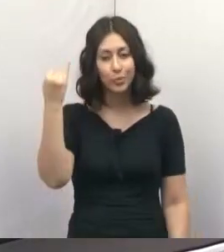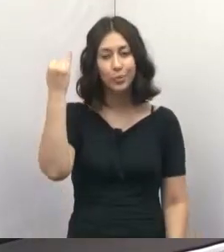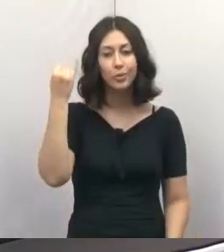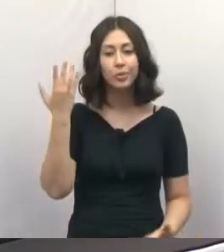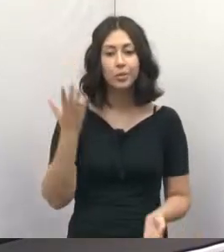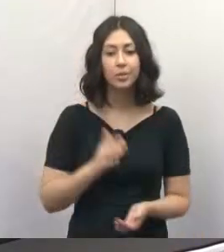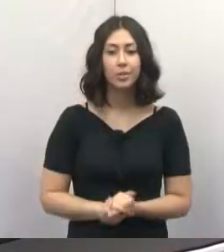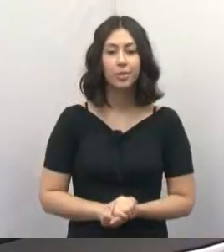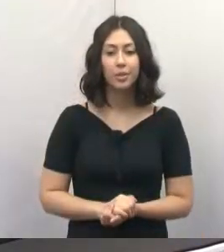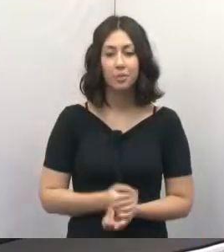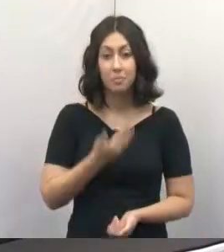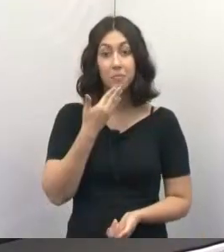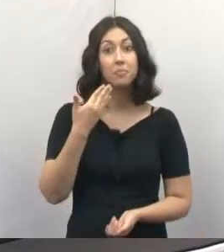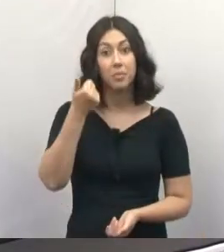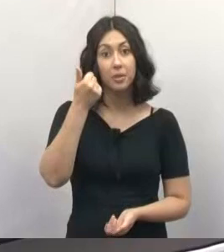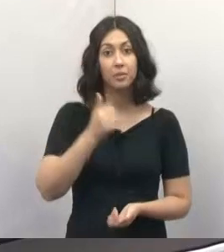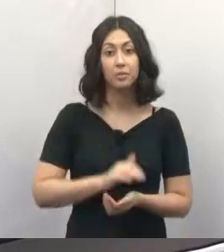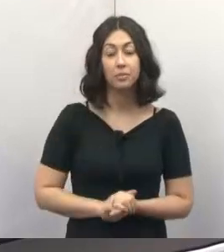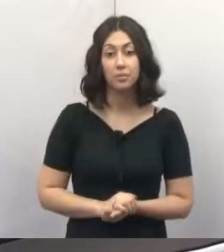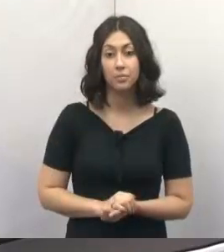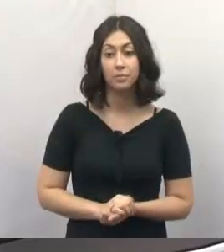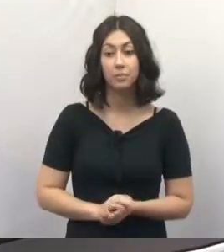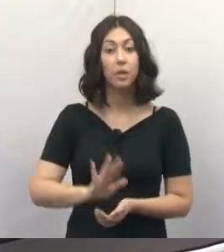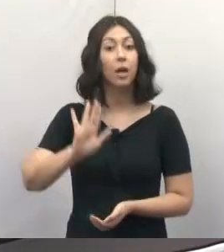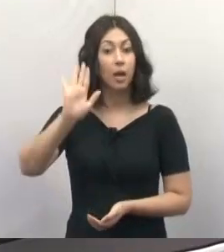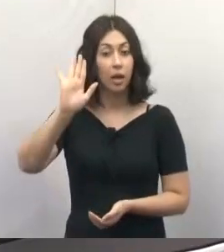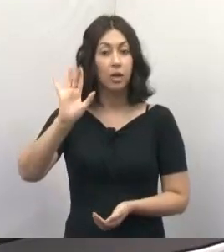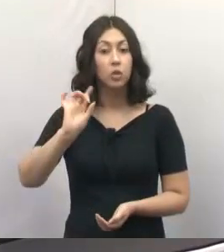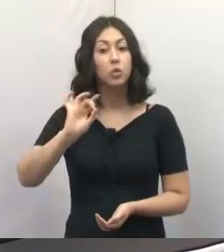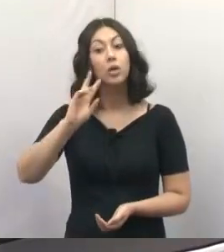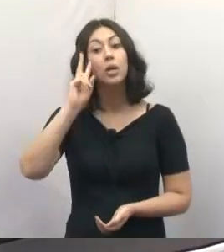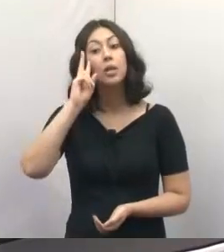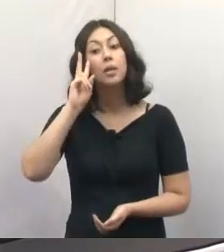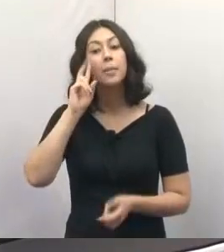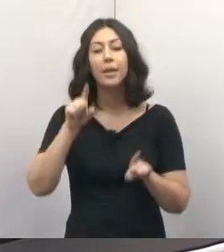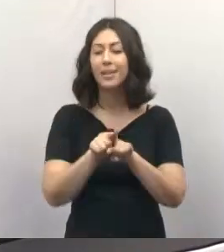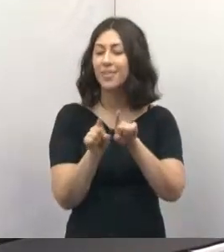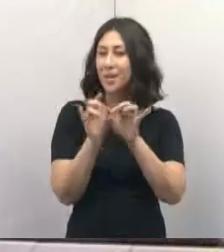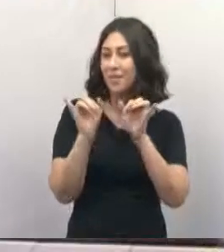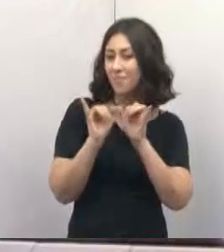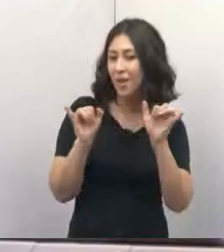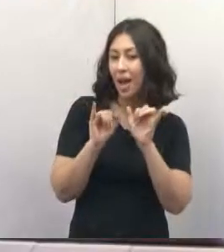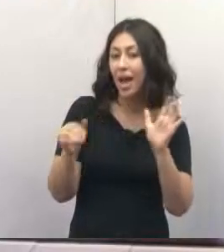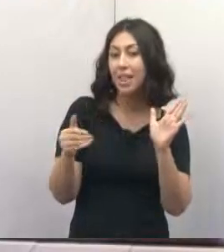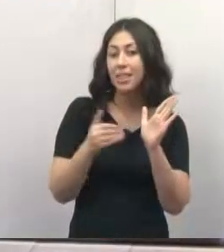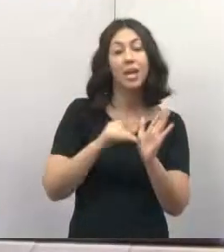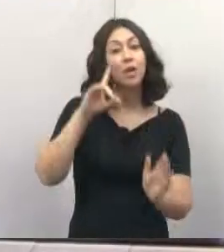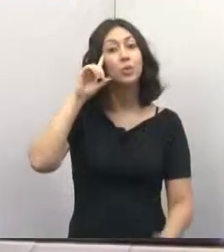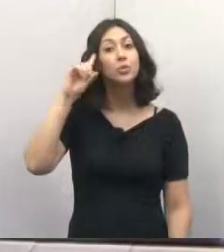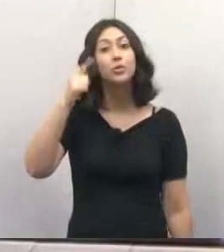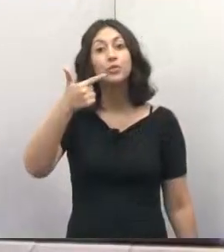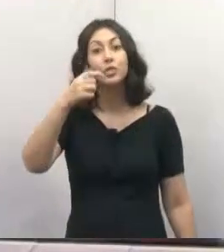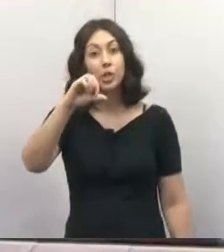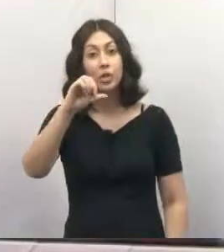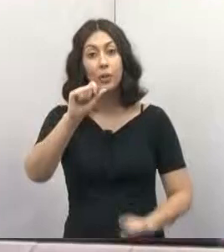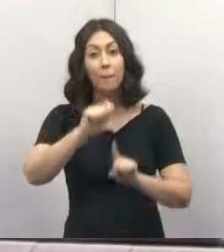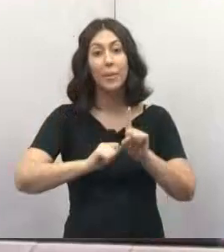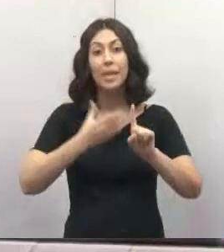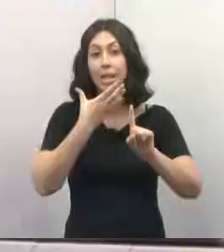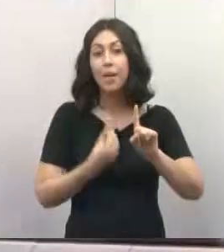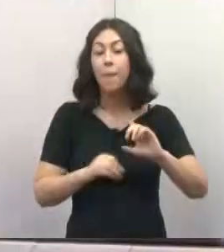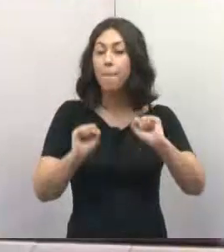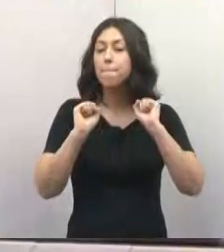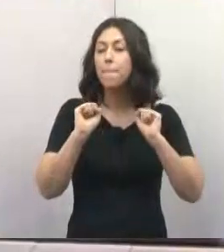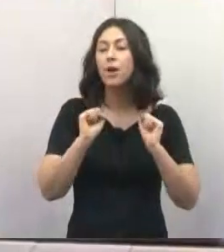administrativas, para ele será vantajoso. Só uma coisa, Maria Amélia, para lembrar e fazer uma propaganda aqui, até o dia 29 de dezembro as pessoas podem